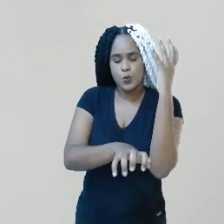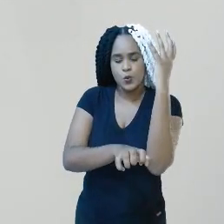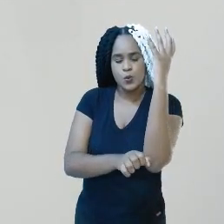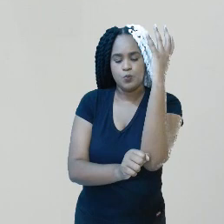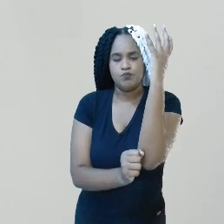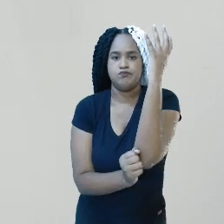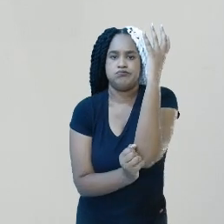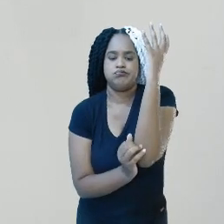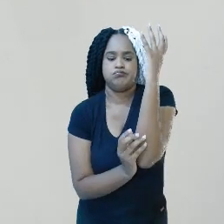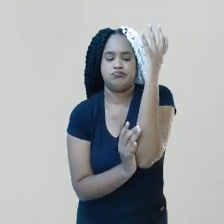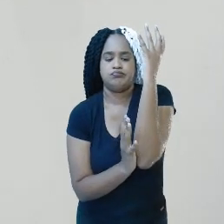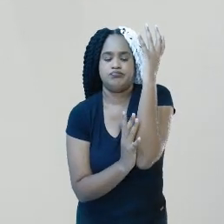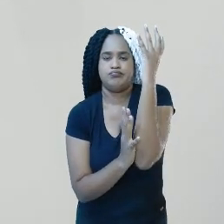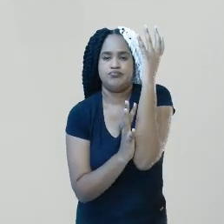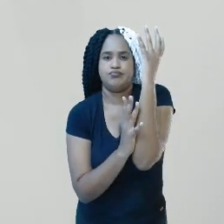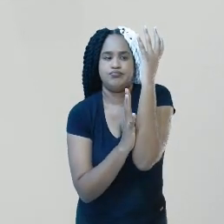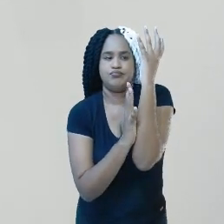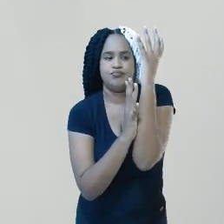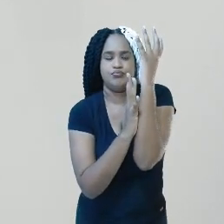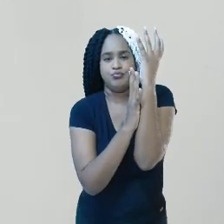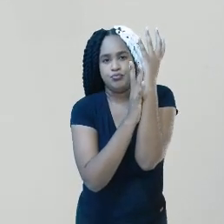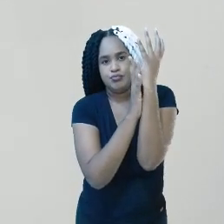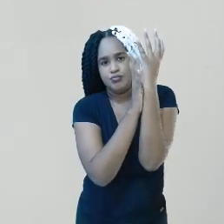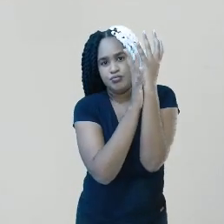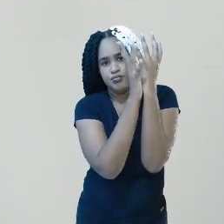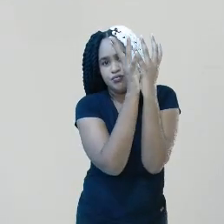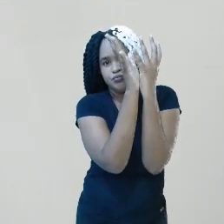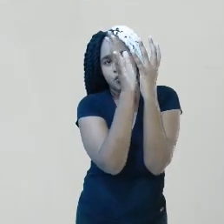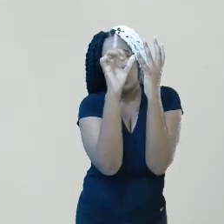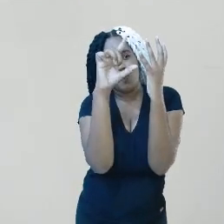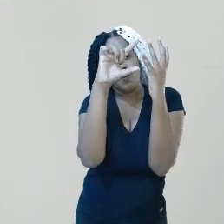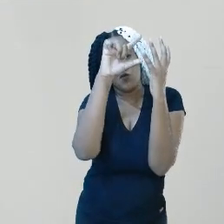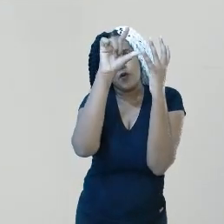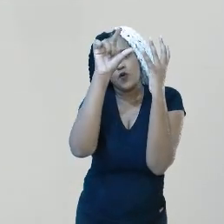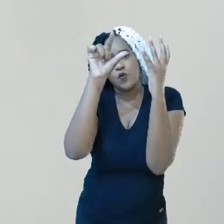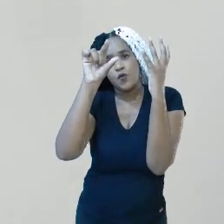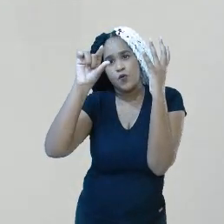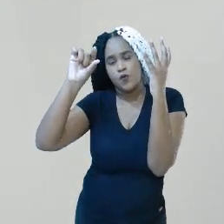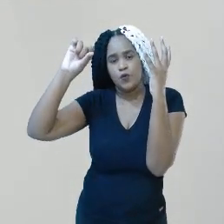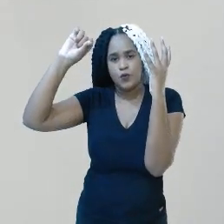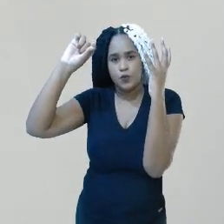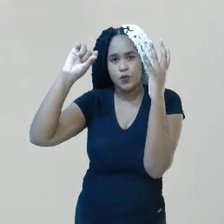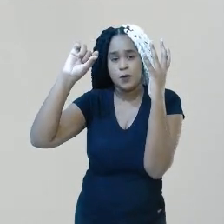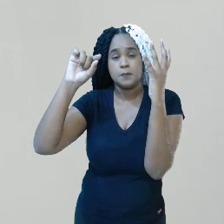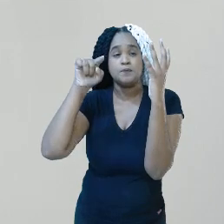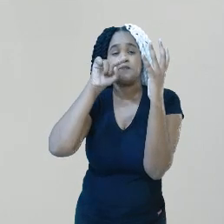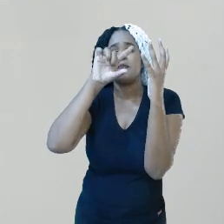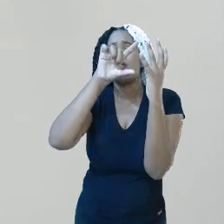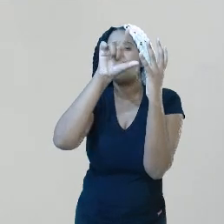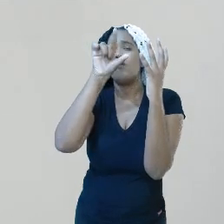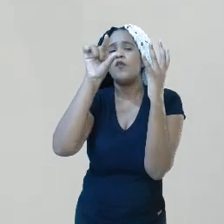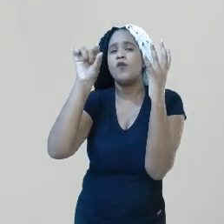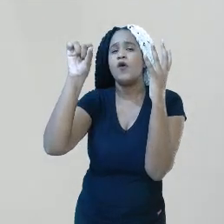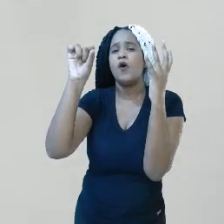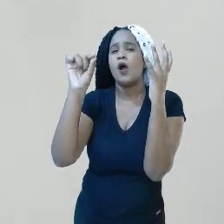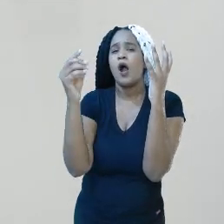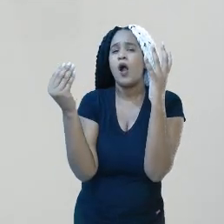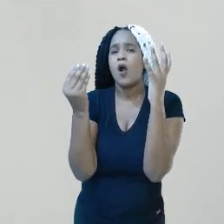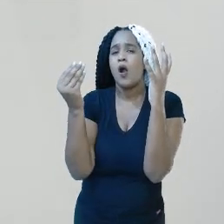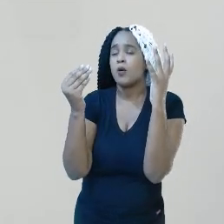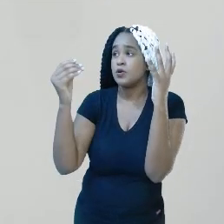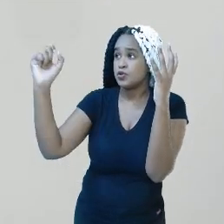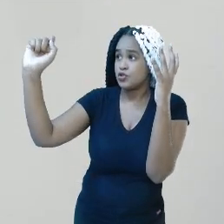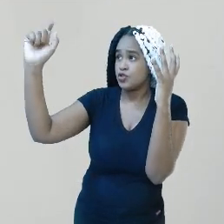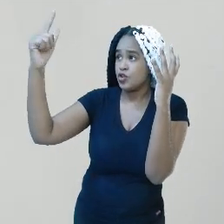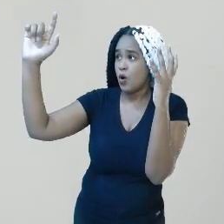seiva bruta. A folha absorve a luz do sol através da clorofila, que é